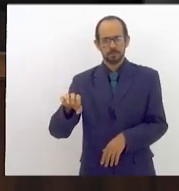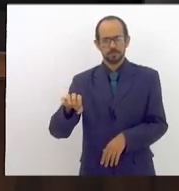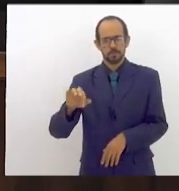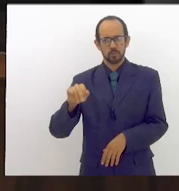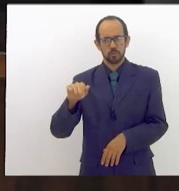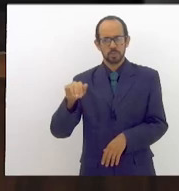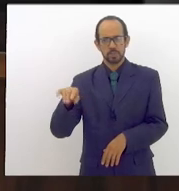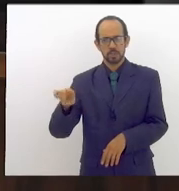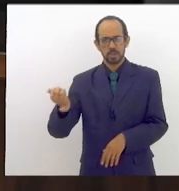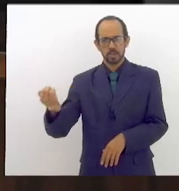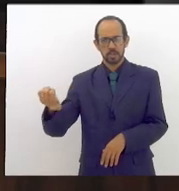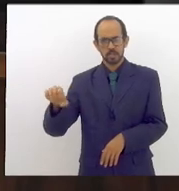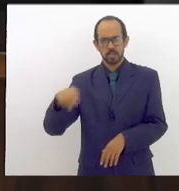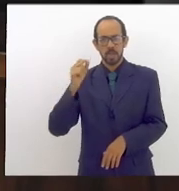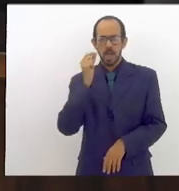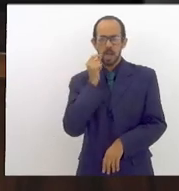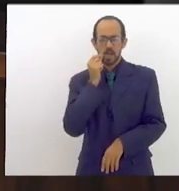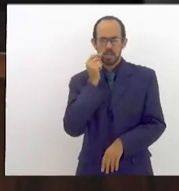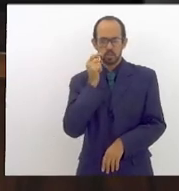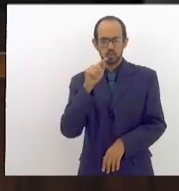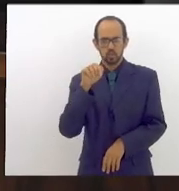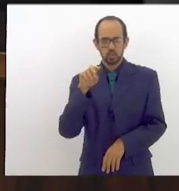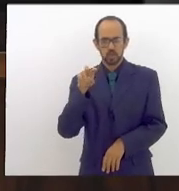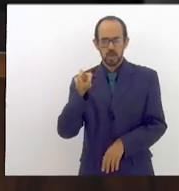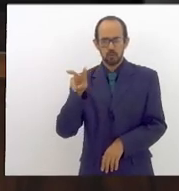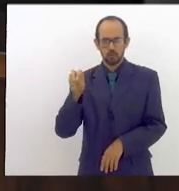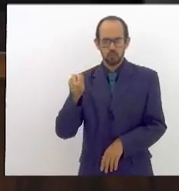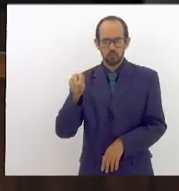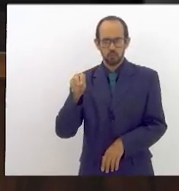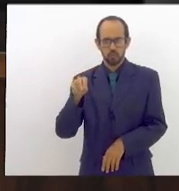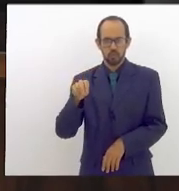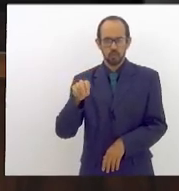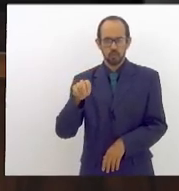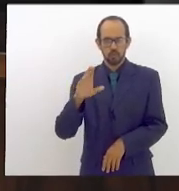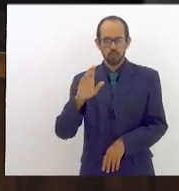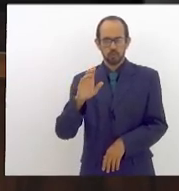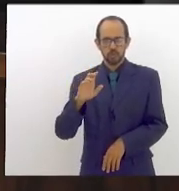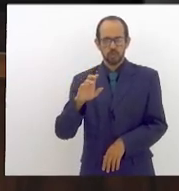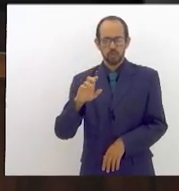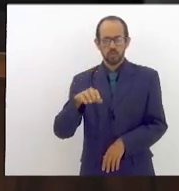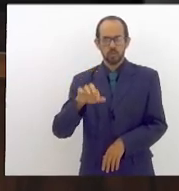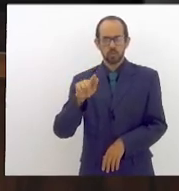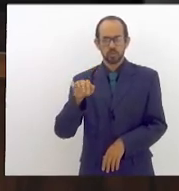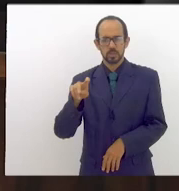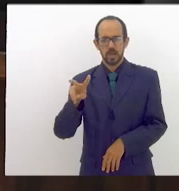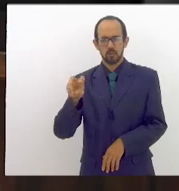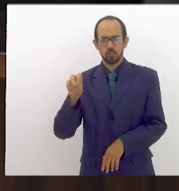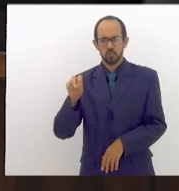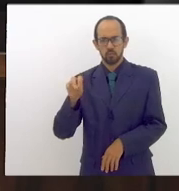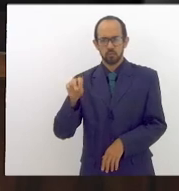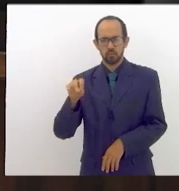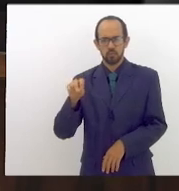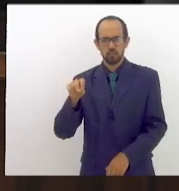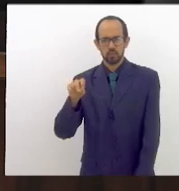Franciane motas Giovani Ratinho Gustavo Schmidt Presidente já voltou Gustavo tutuca